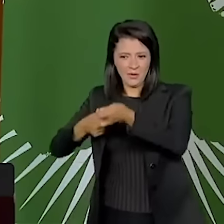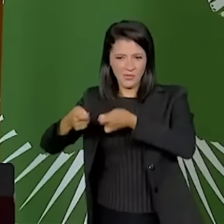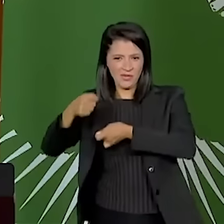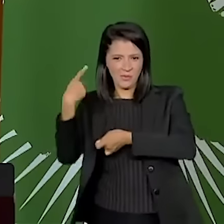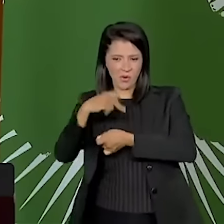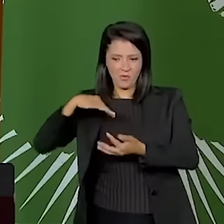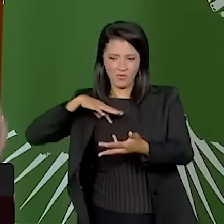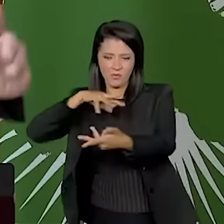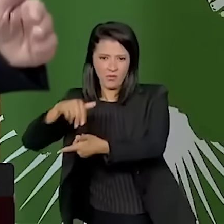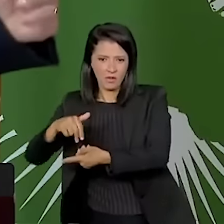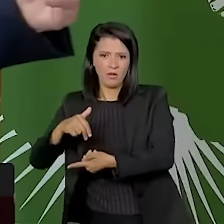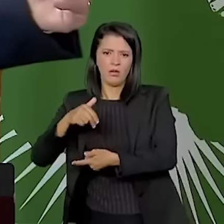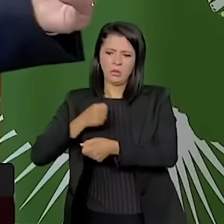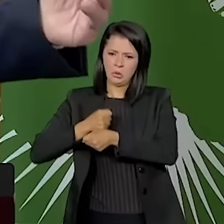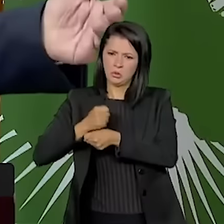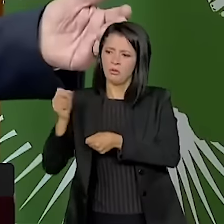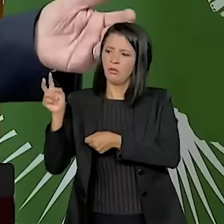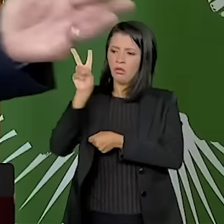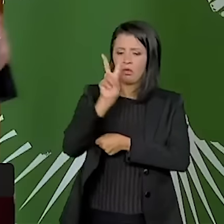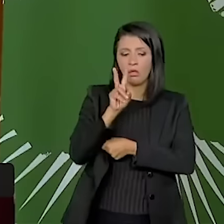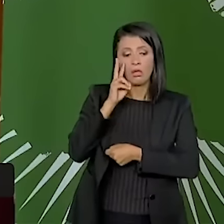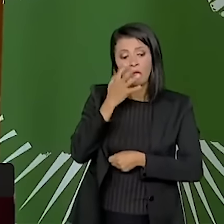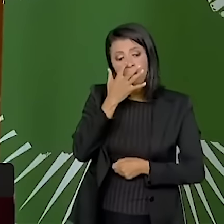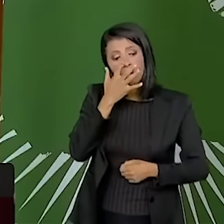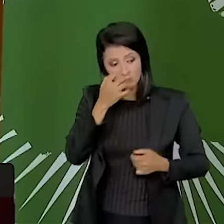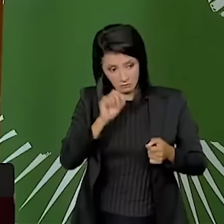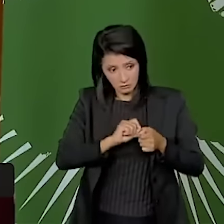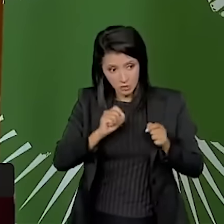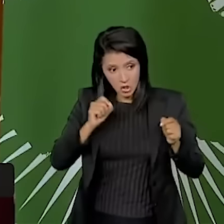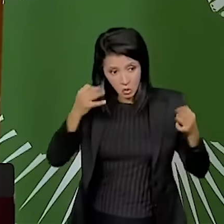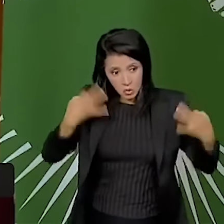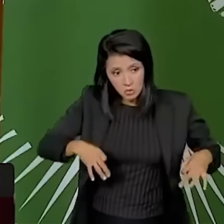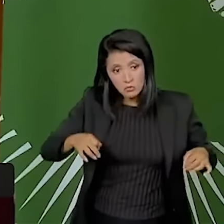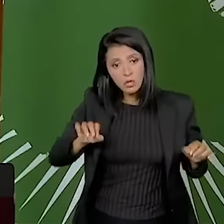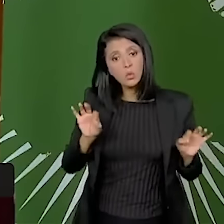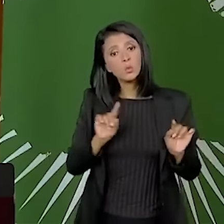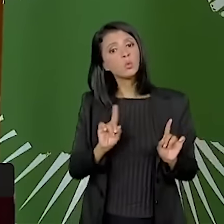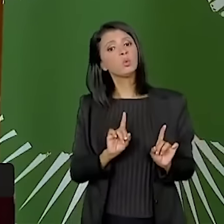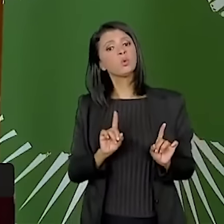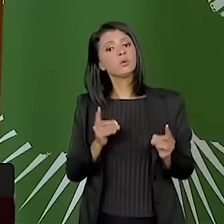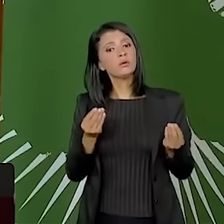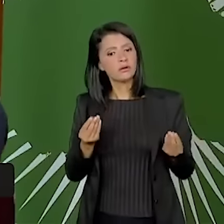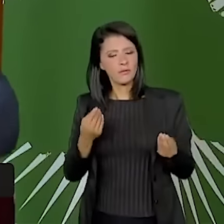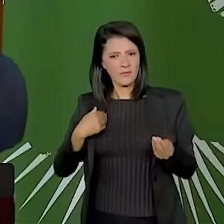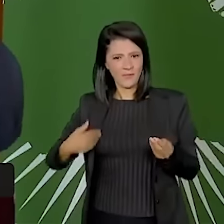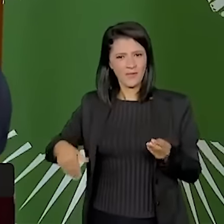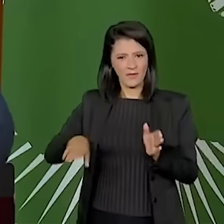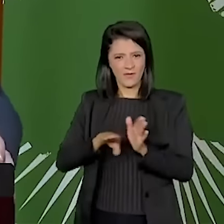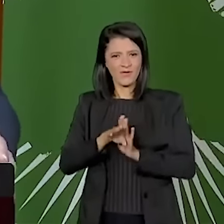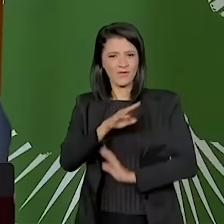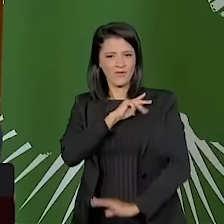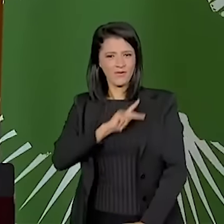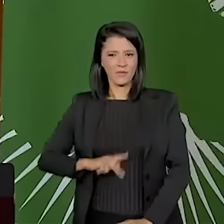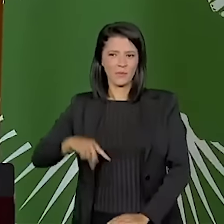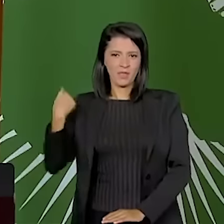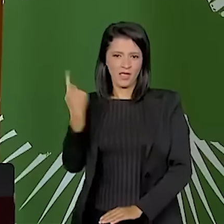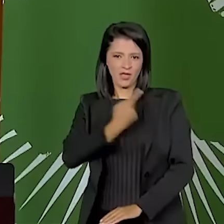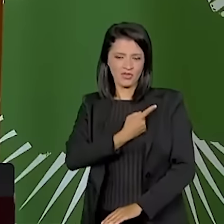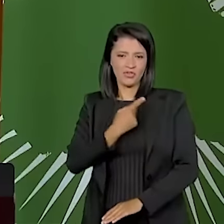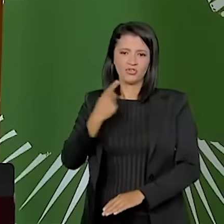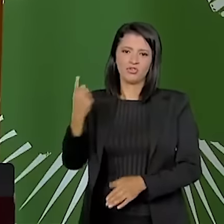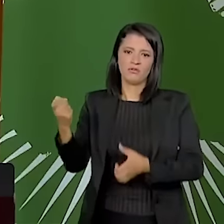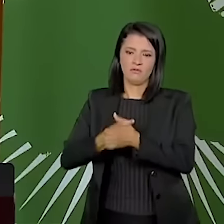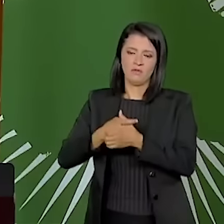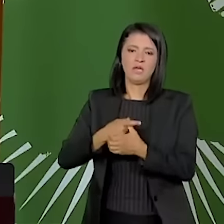todo ano dois fiscais para saber se a gente estava fazendo as coisas direito ou não. Todos vocês sabem que quando eu cheguei a gente devia 30 bilhões para o